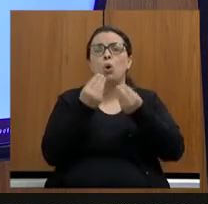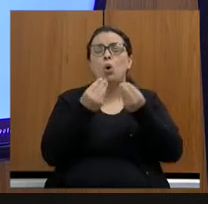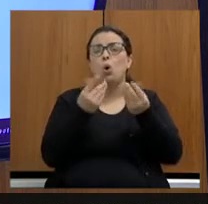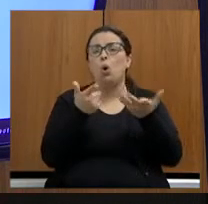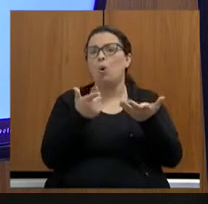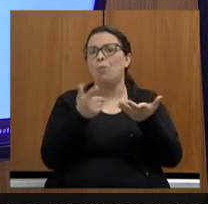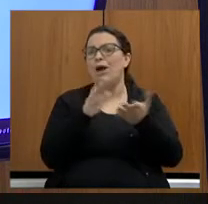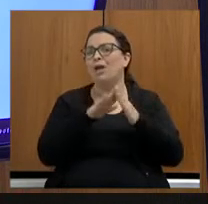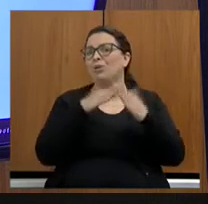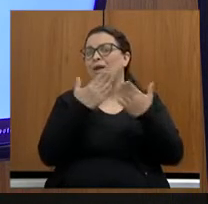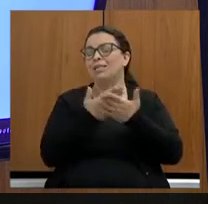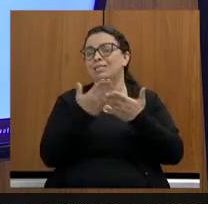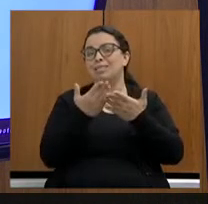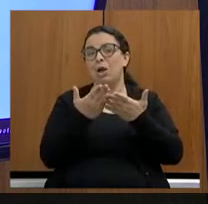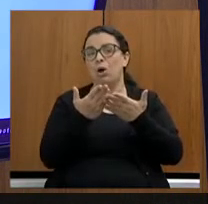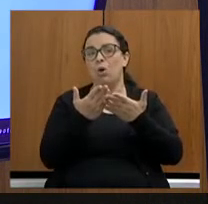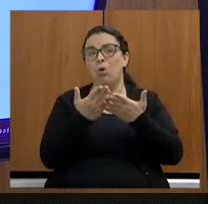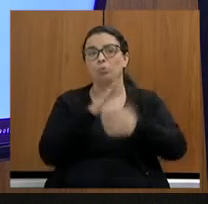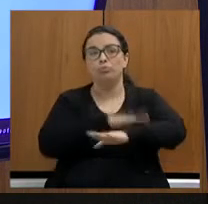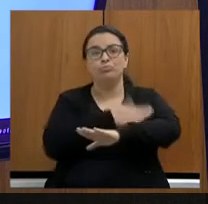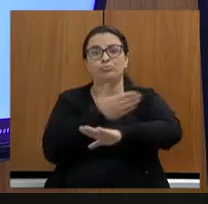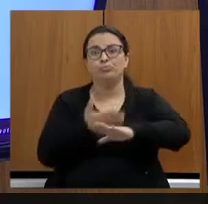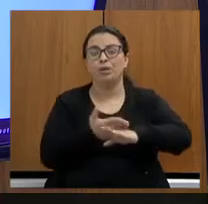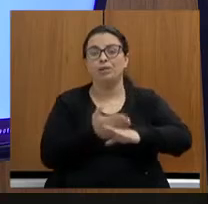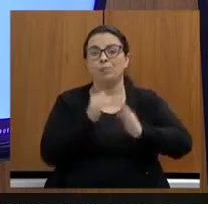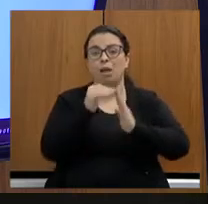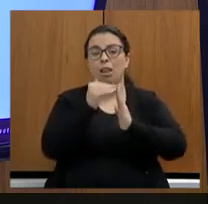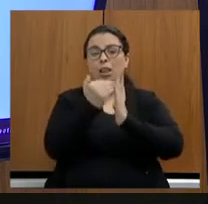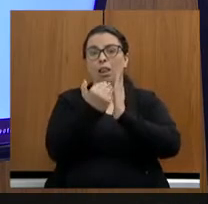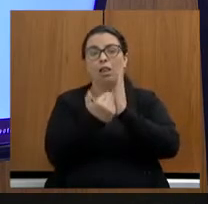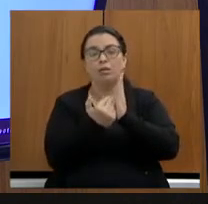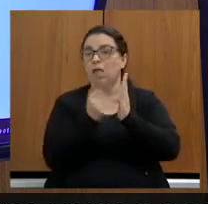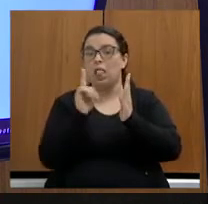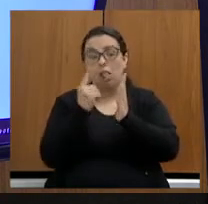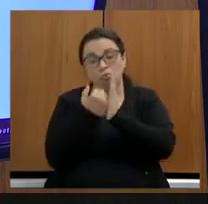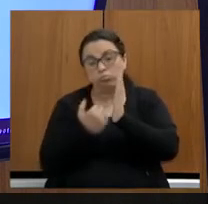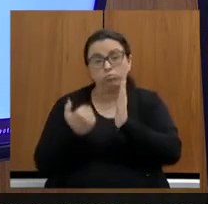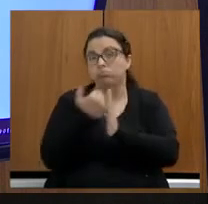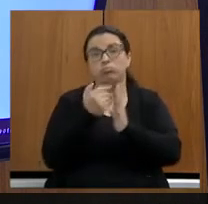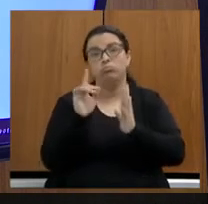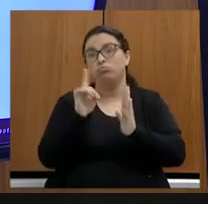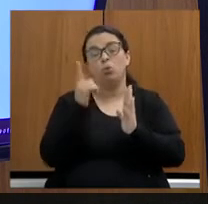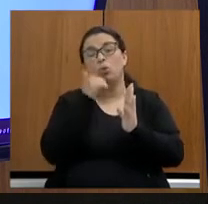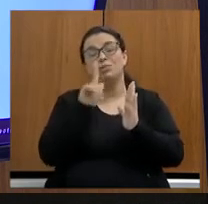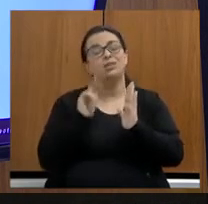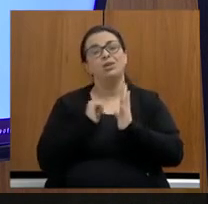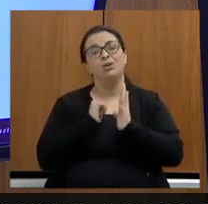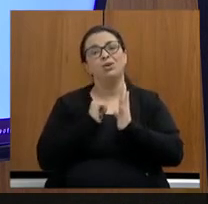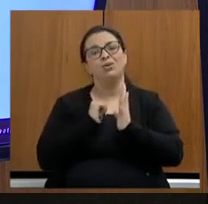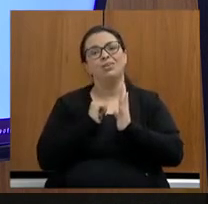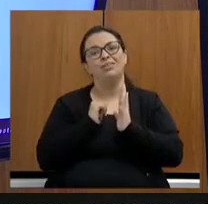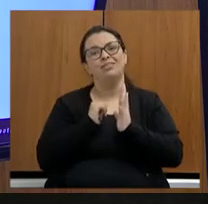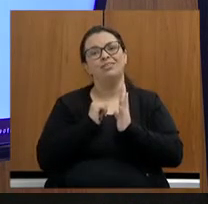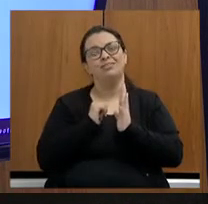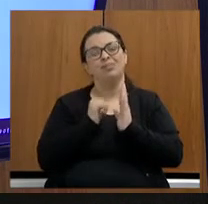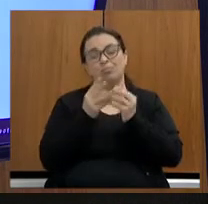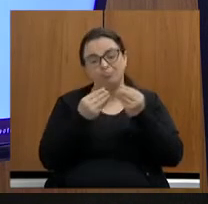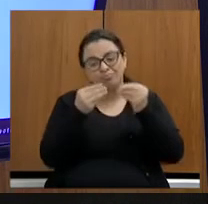e nós não recuperamos as matrículas de Educação de tempo integral desde desde